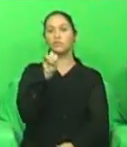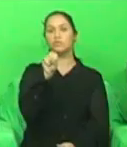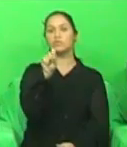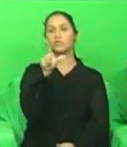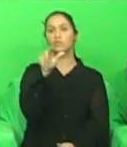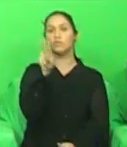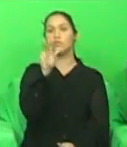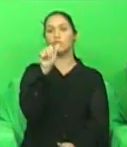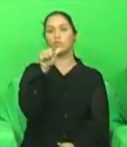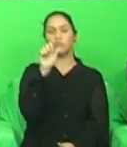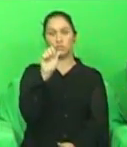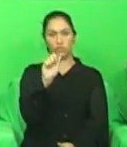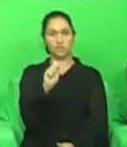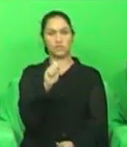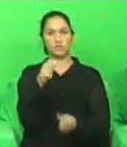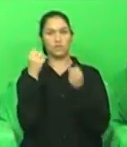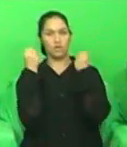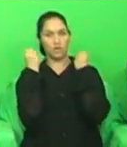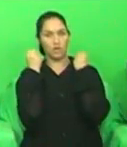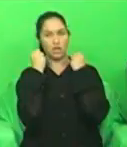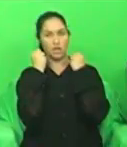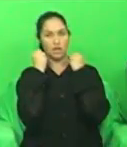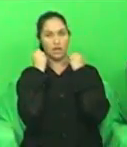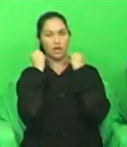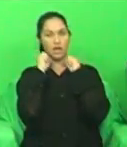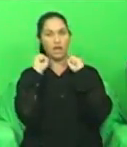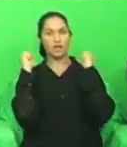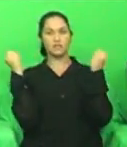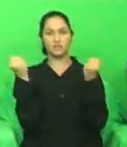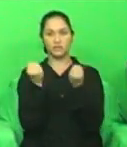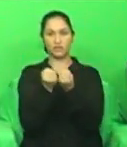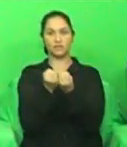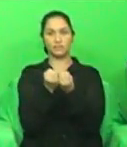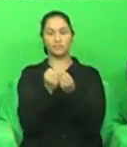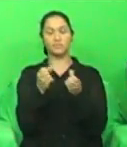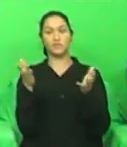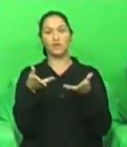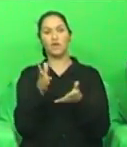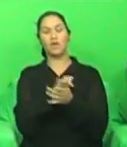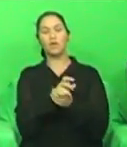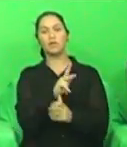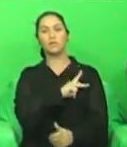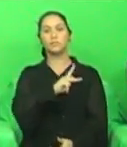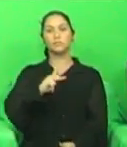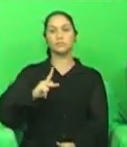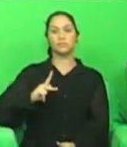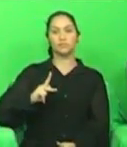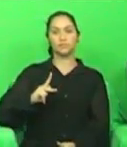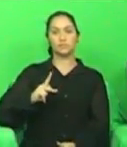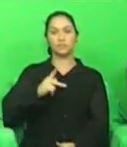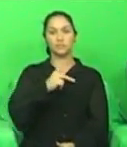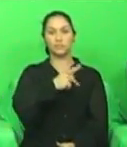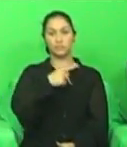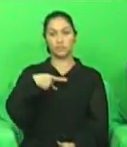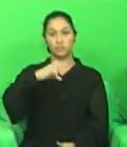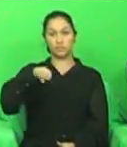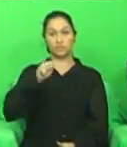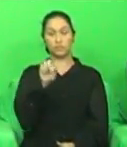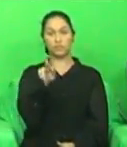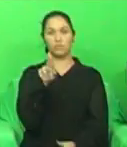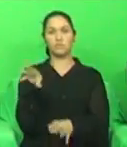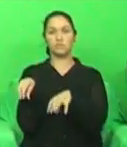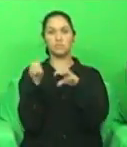ter me dado experiente passamos para o horário político com a palavra o pastor jair alexandre declina do seu tempo